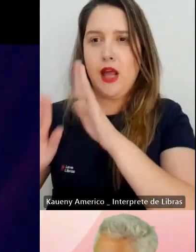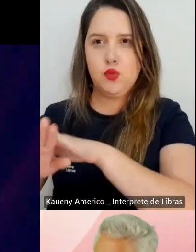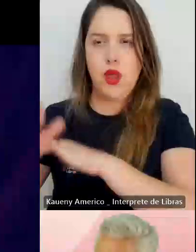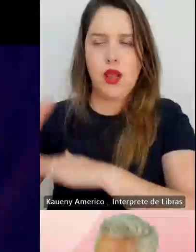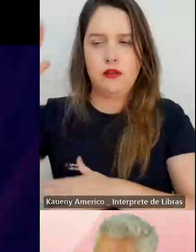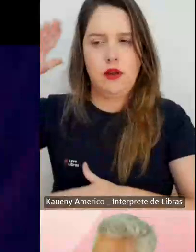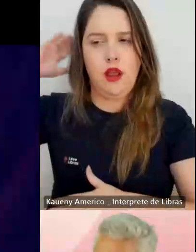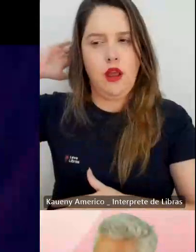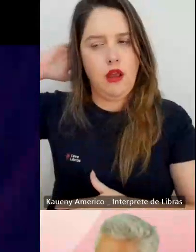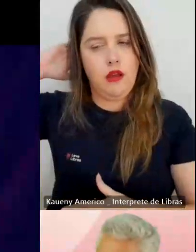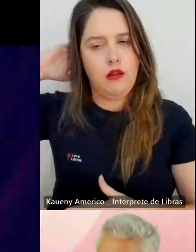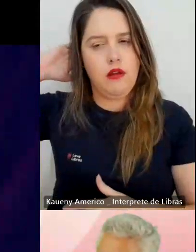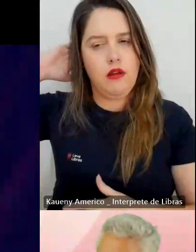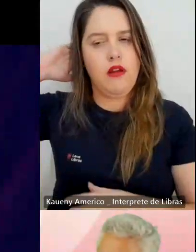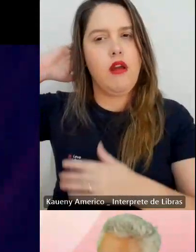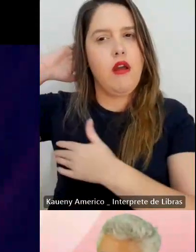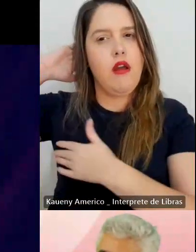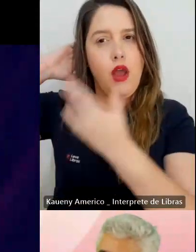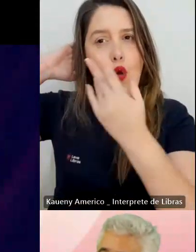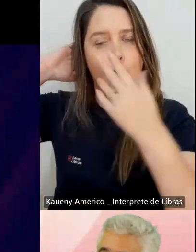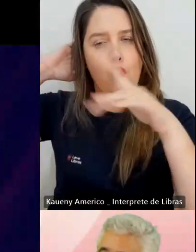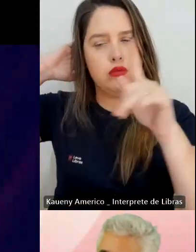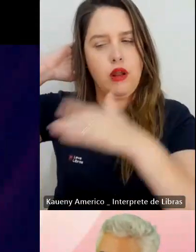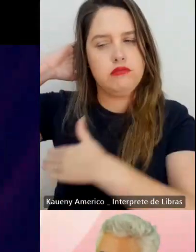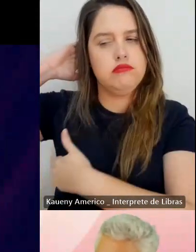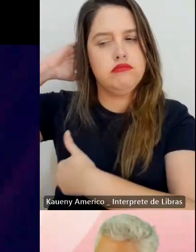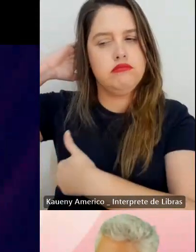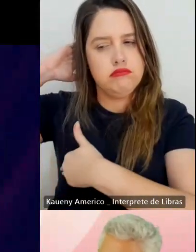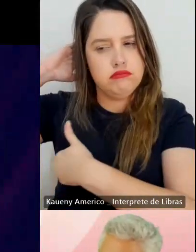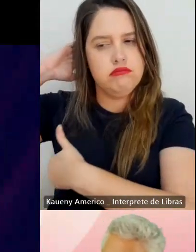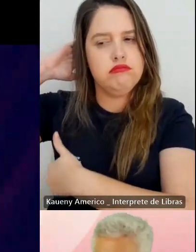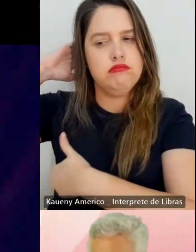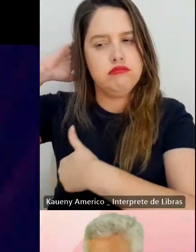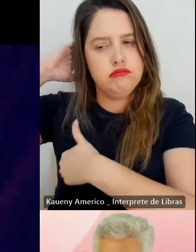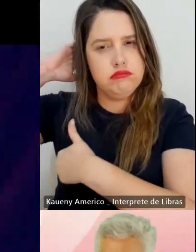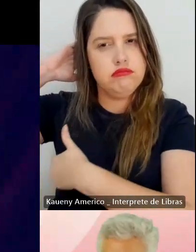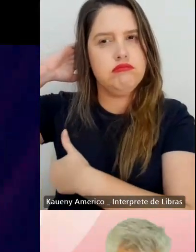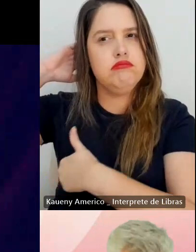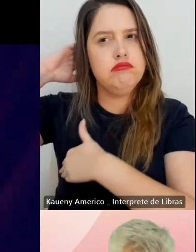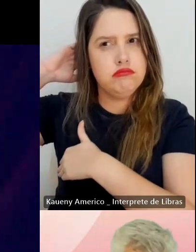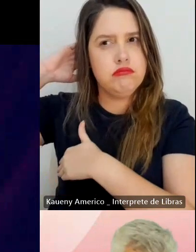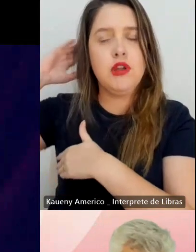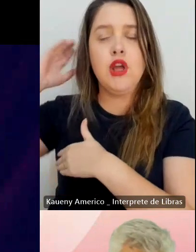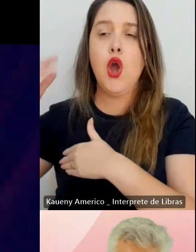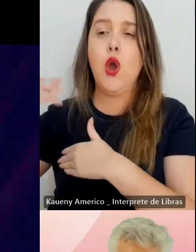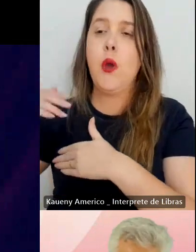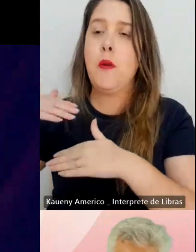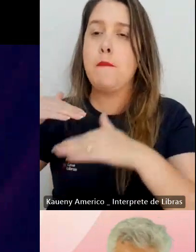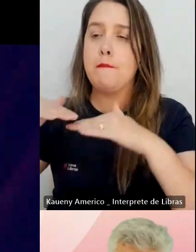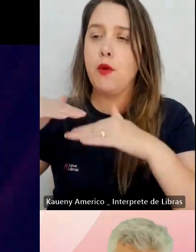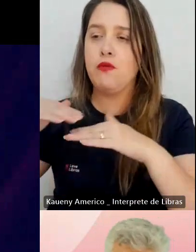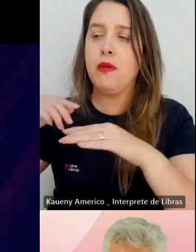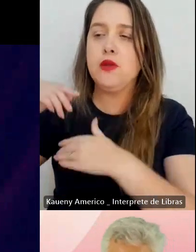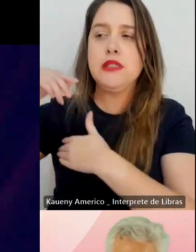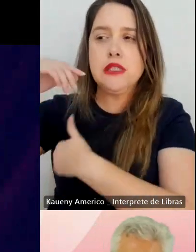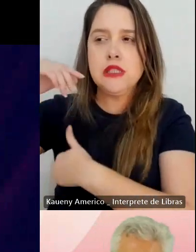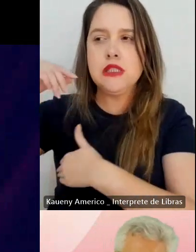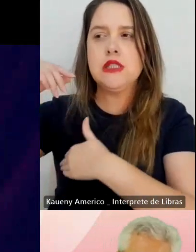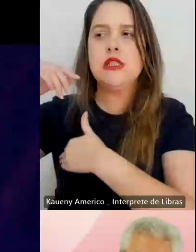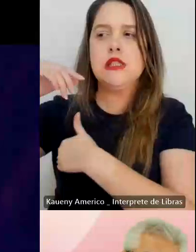você vai fazer da outra mama. Vou dedilhar a mama em movimentos circulares, tem até descrito